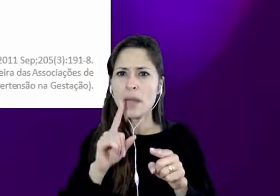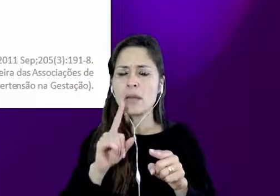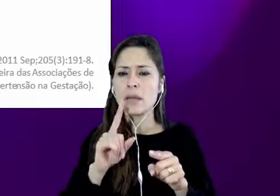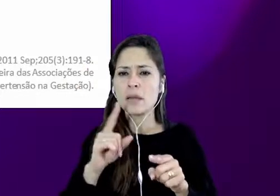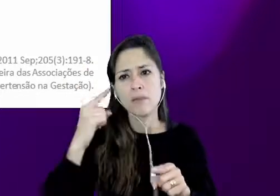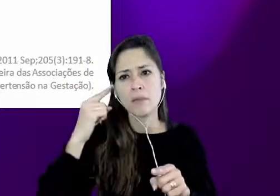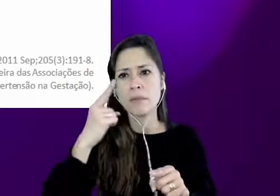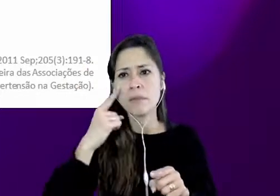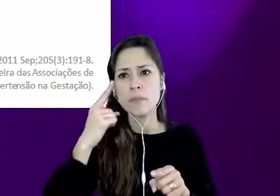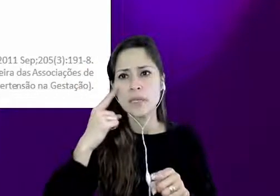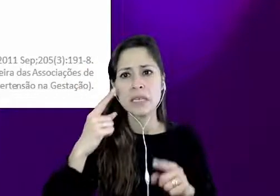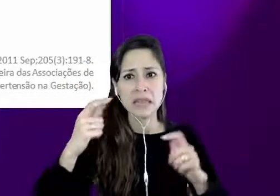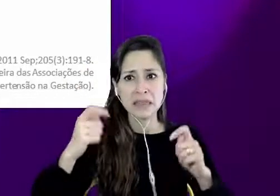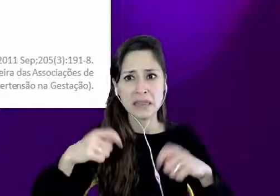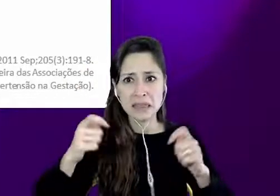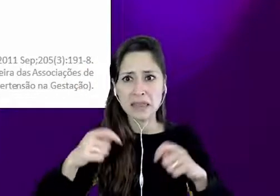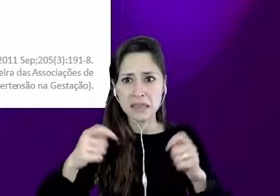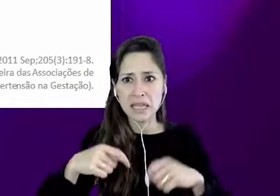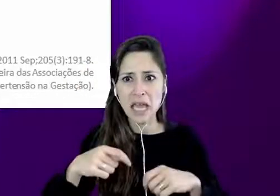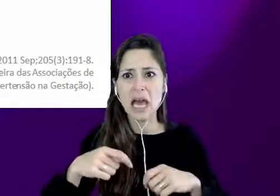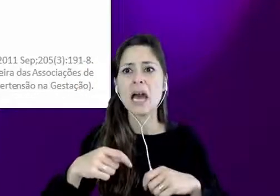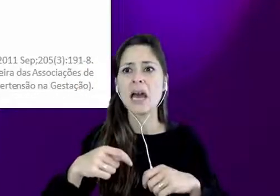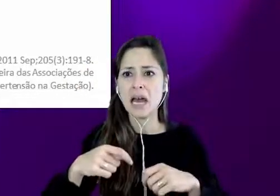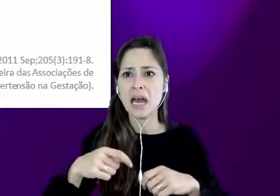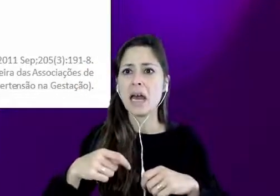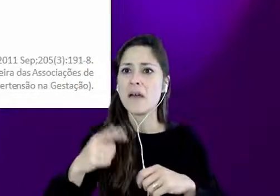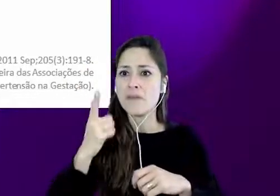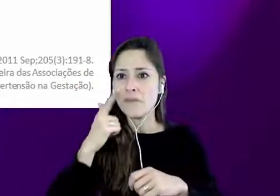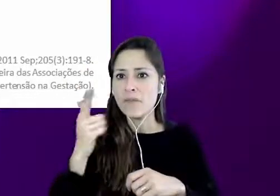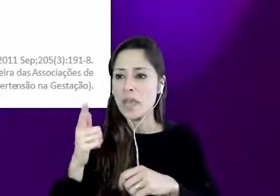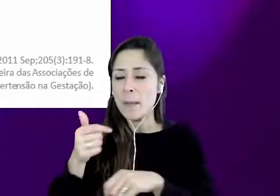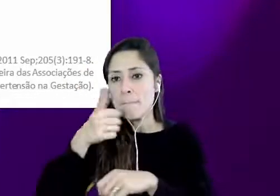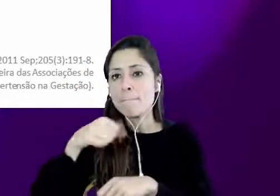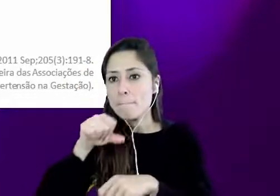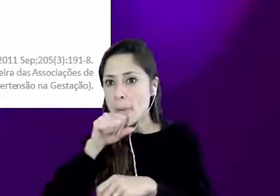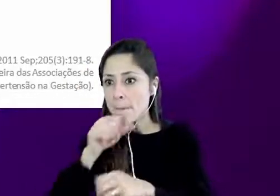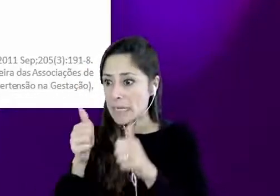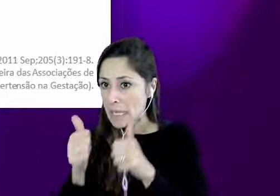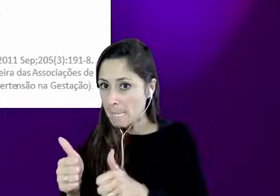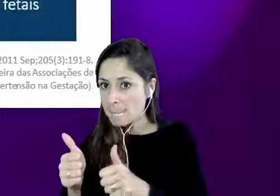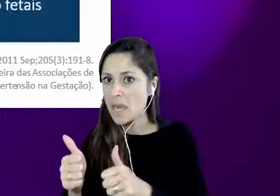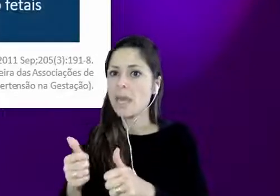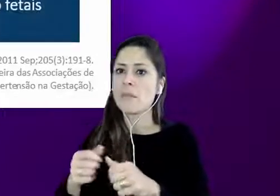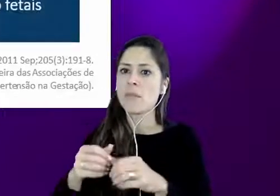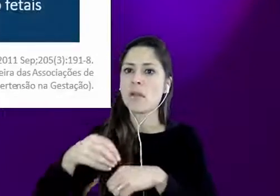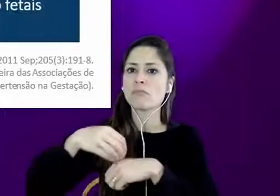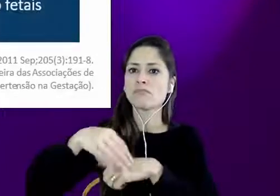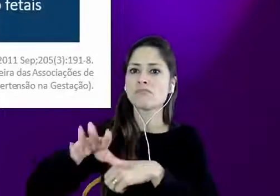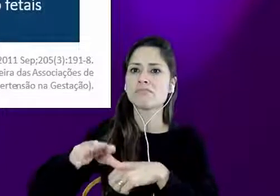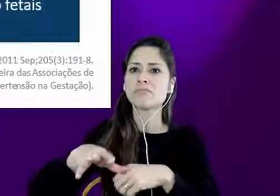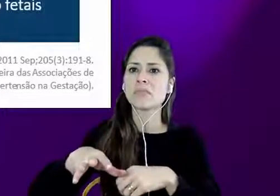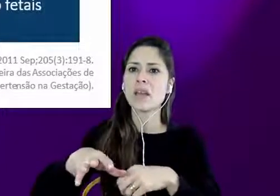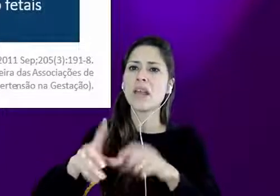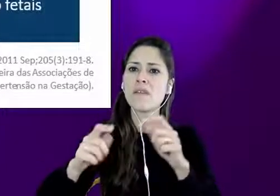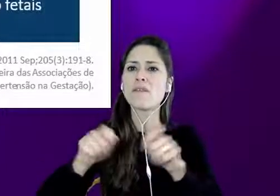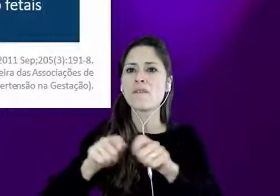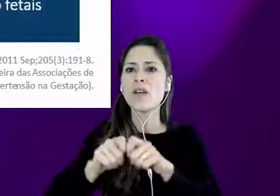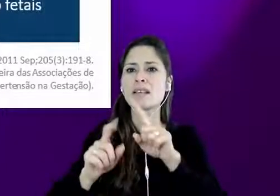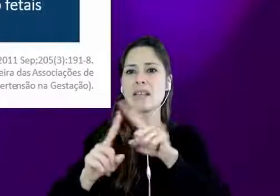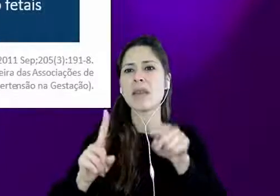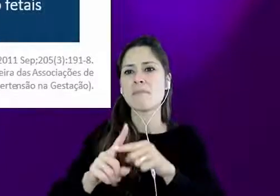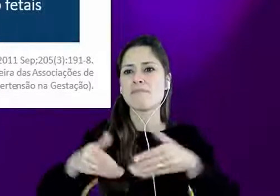entendamos que, se estiverem presentes, a gente deverá fazer o parto assim que estabilizar essa mulher, mas se estiverem ausentes, a gente